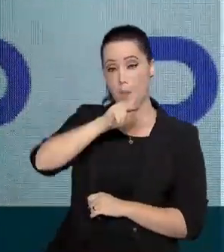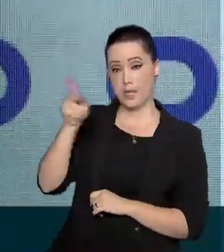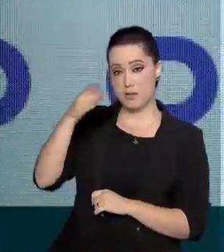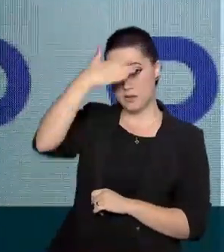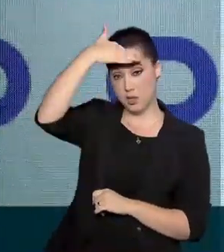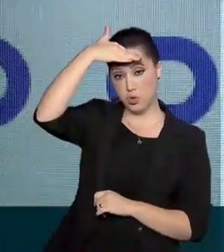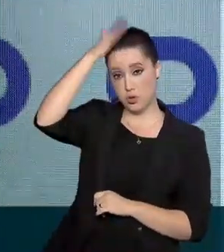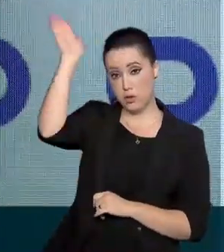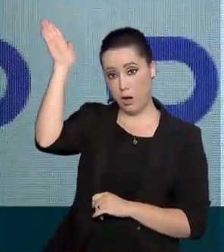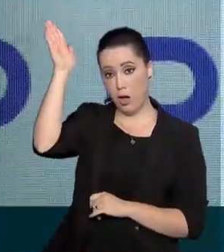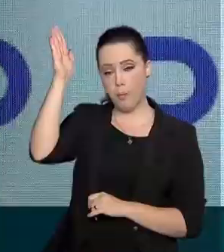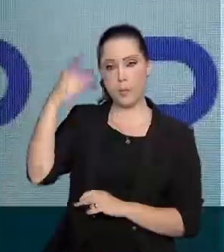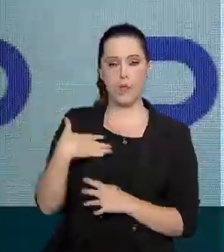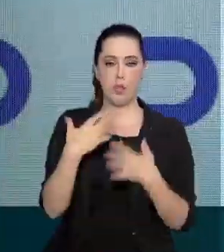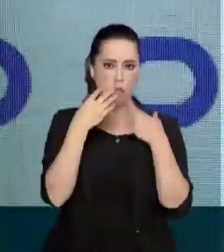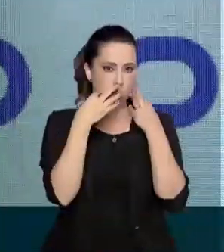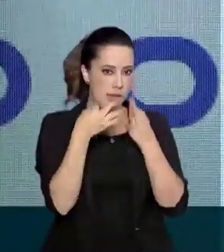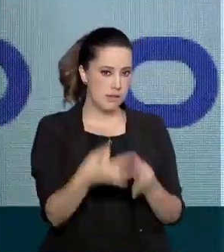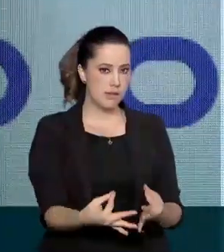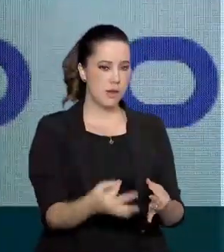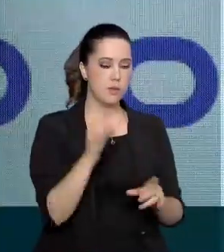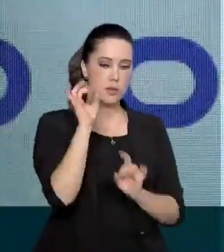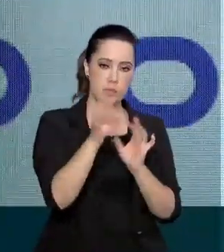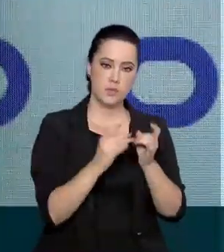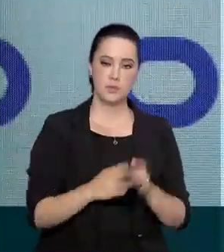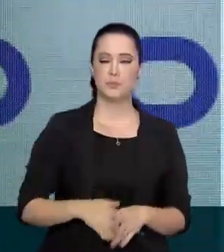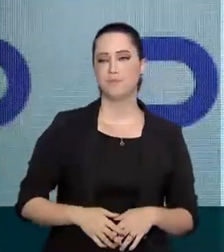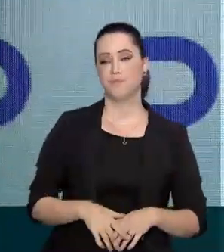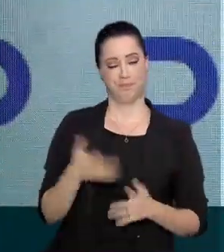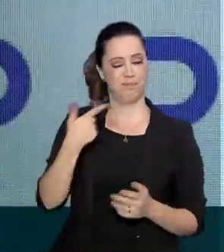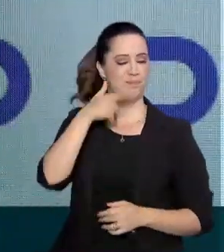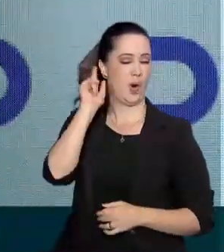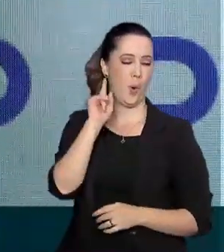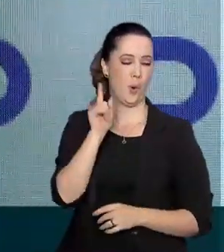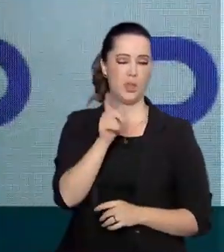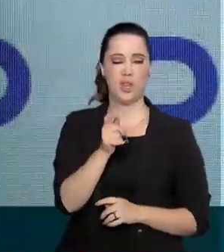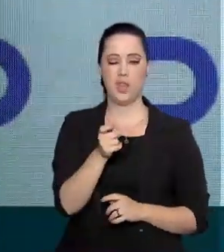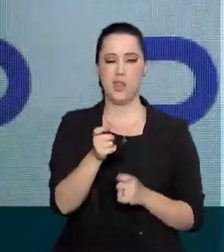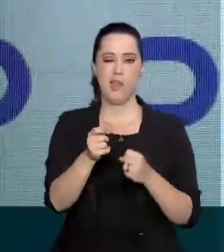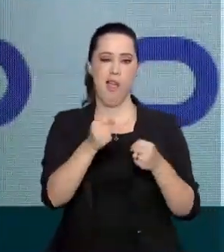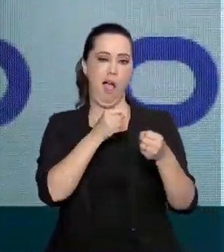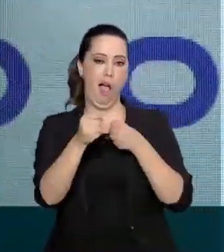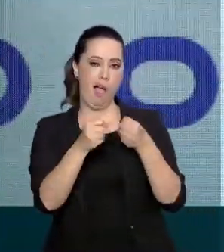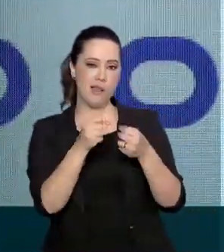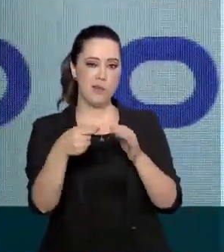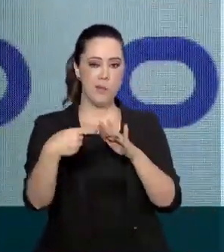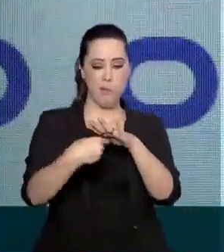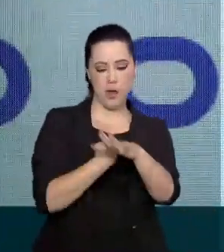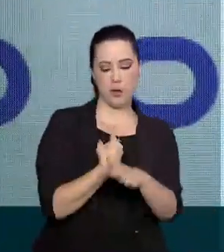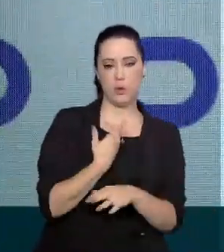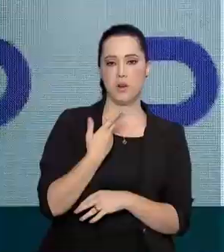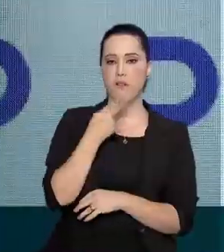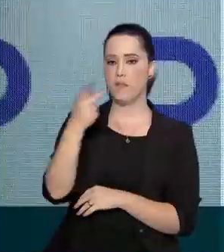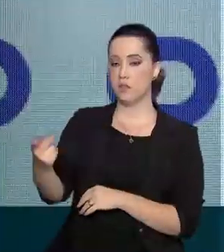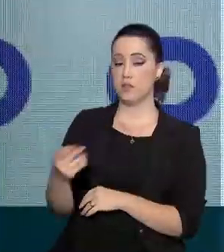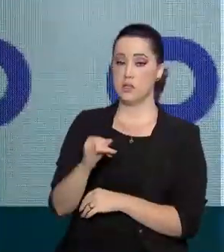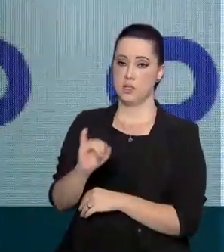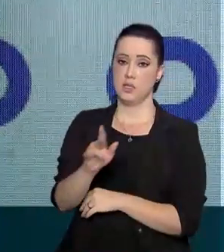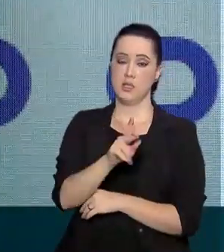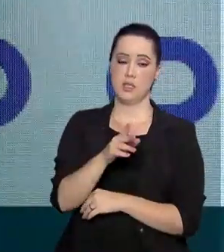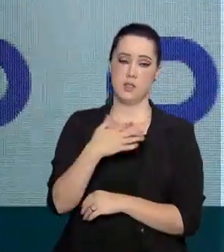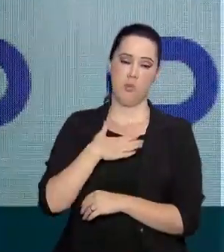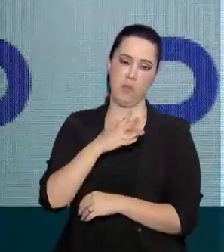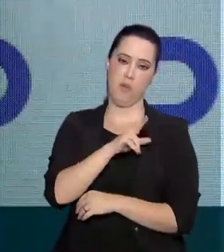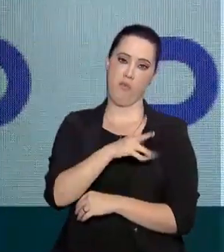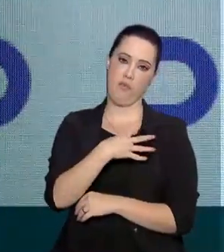especial para nós. Ontem a imprensa perguntou para mim se meu filho teria coragem de dizer não, caso fosse